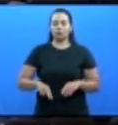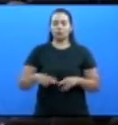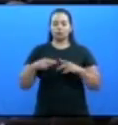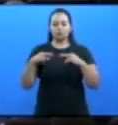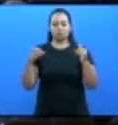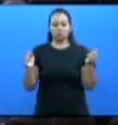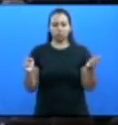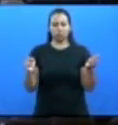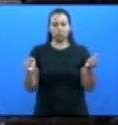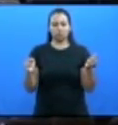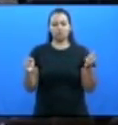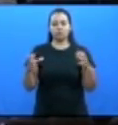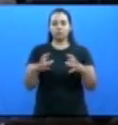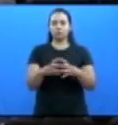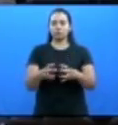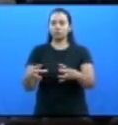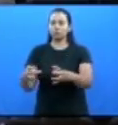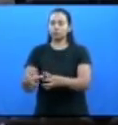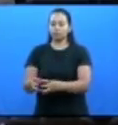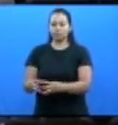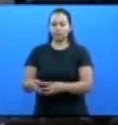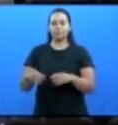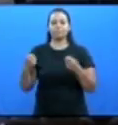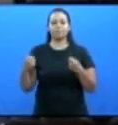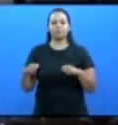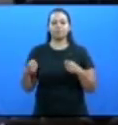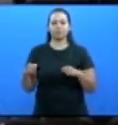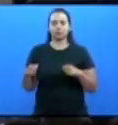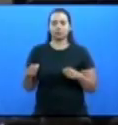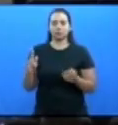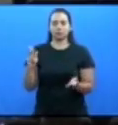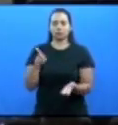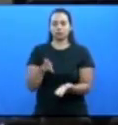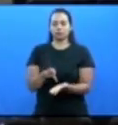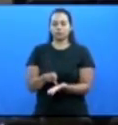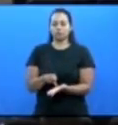sua comunidade, do povo que representa. Então,